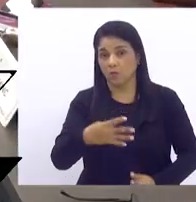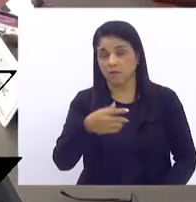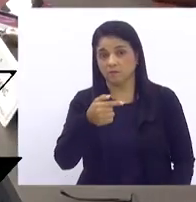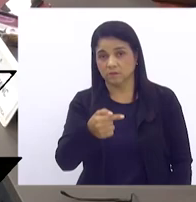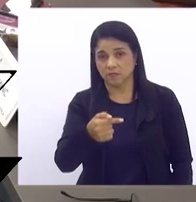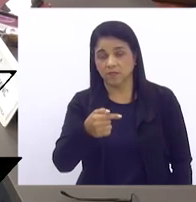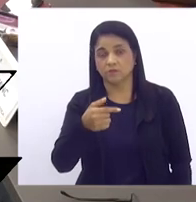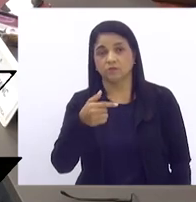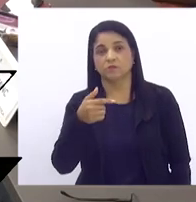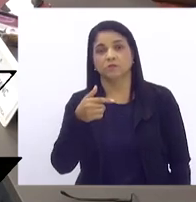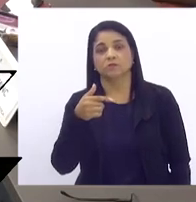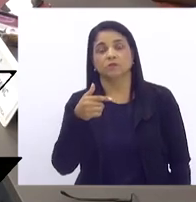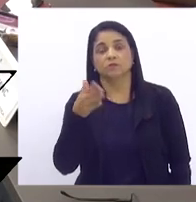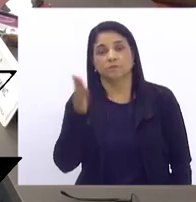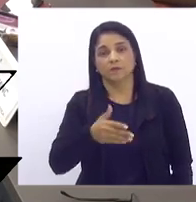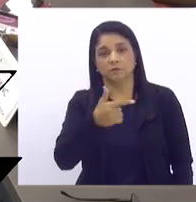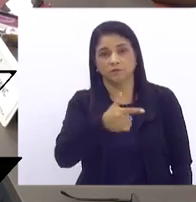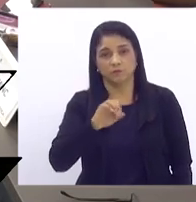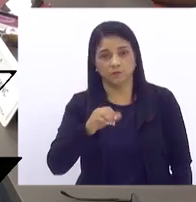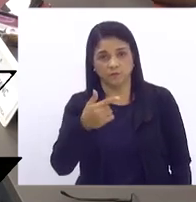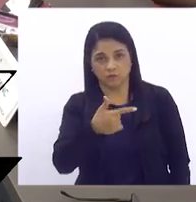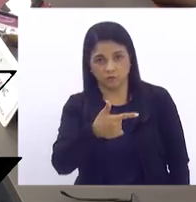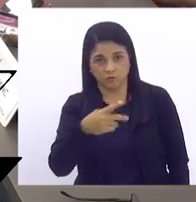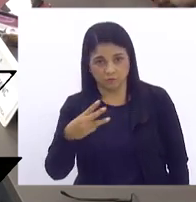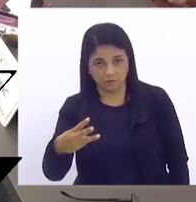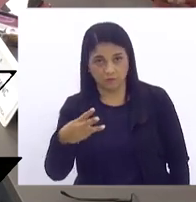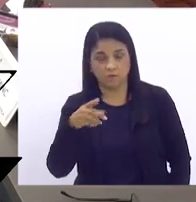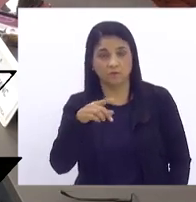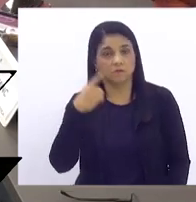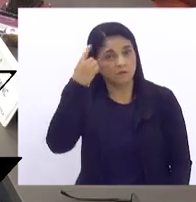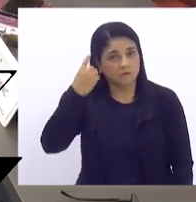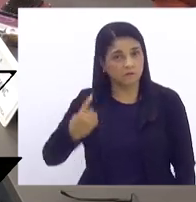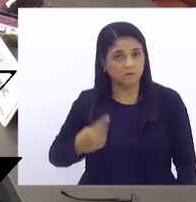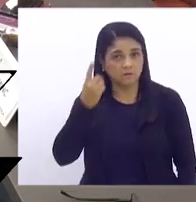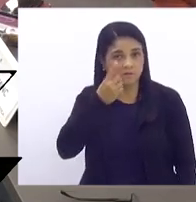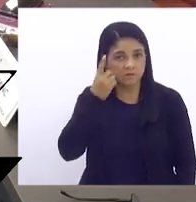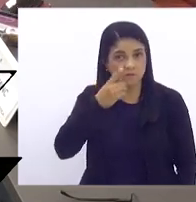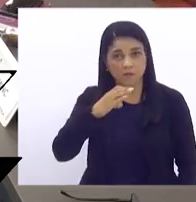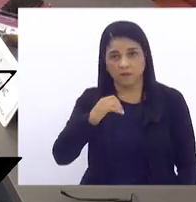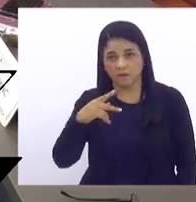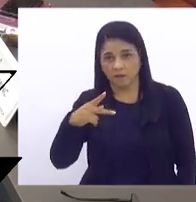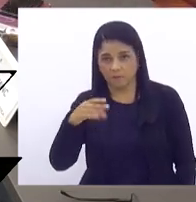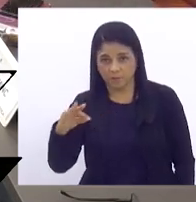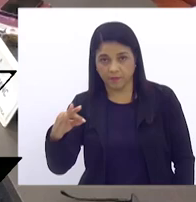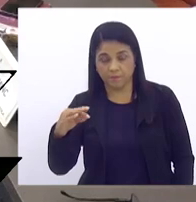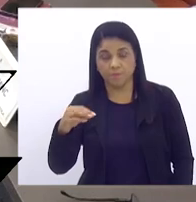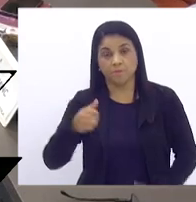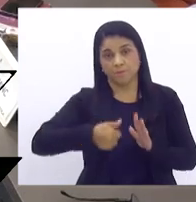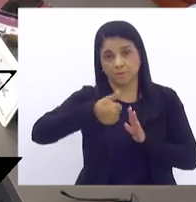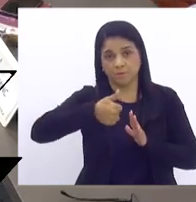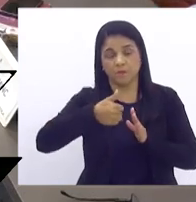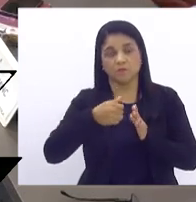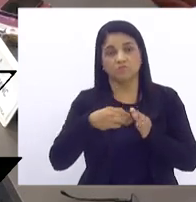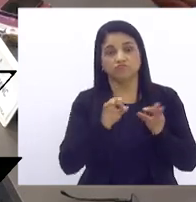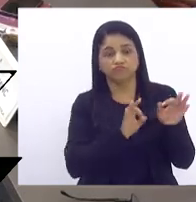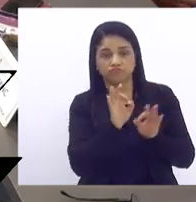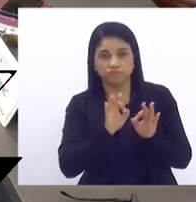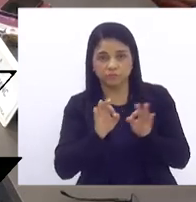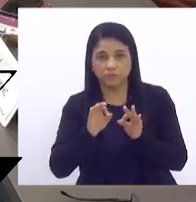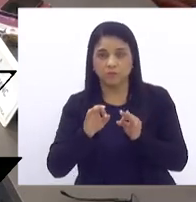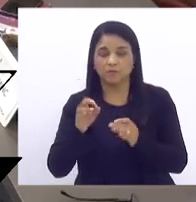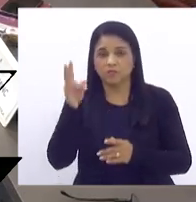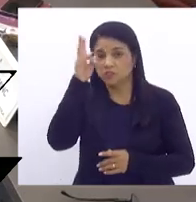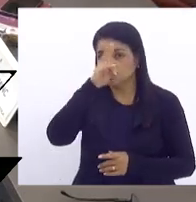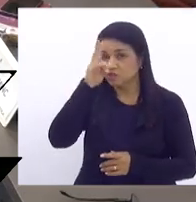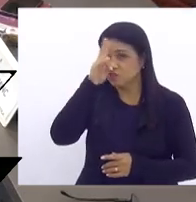477 de 2023, de autoria da deputada Dani Balbi, fala no caput do artigo 1º, fica instituído o programa de resgate